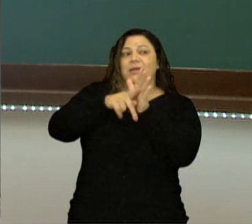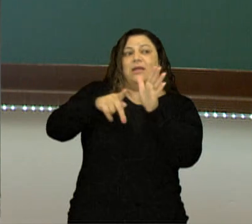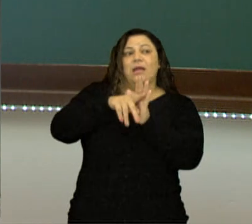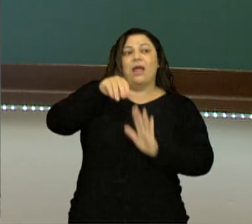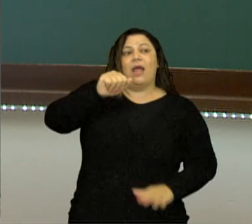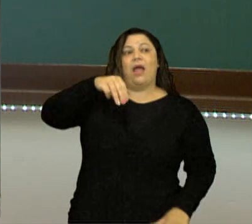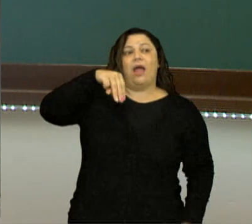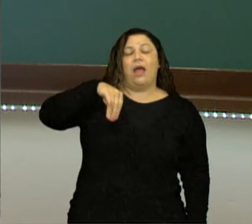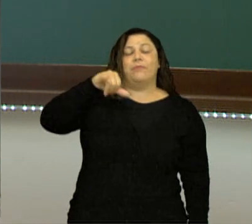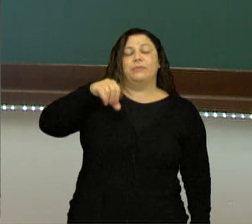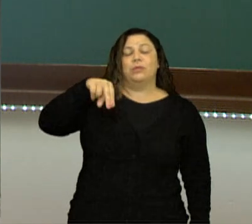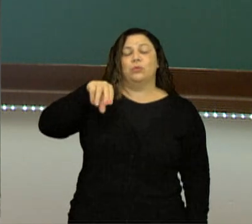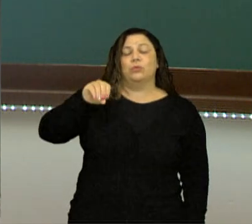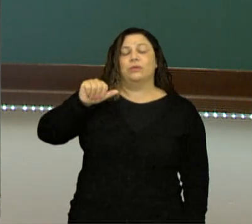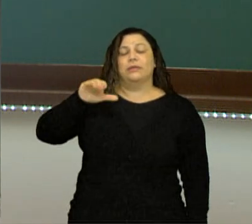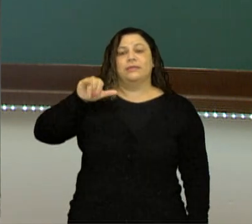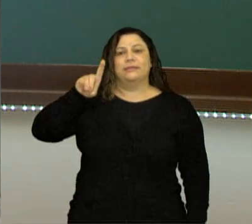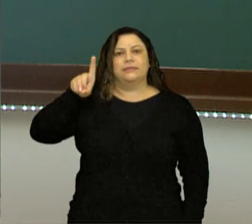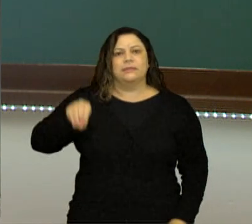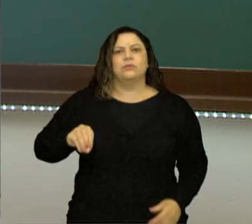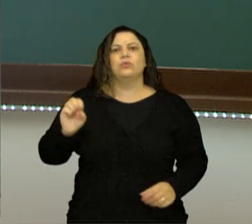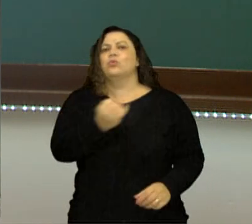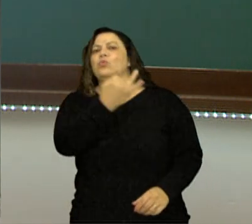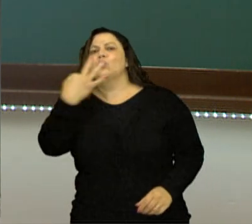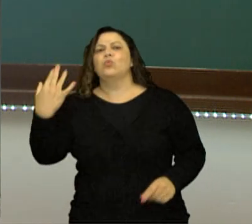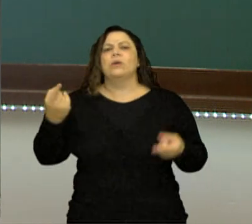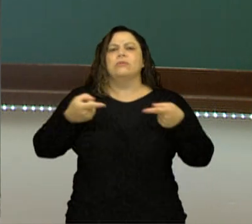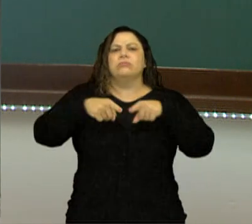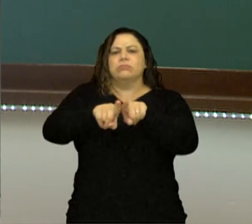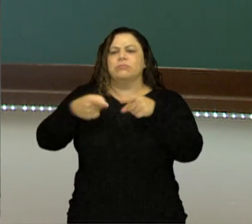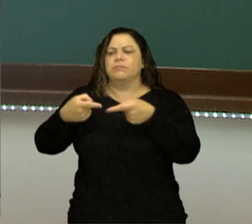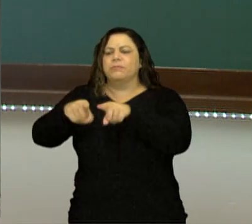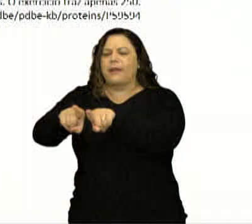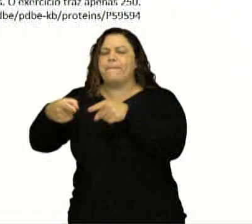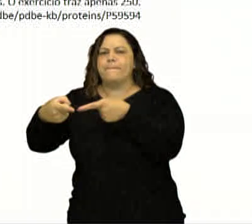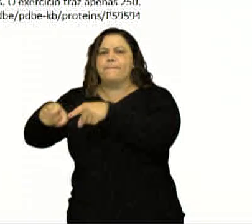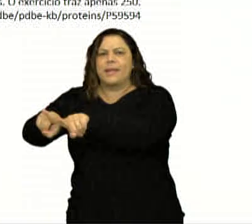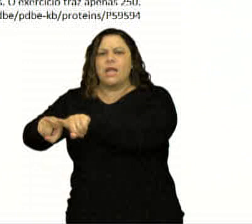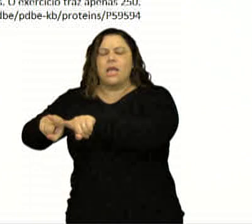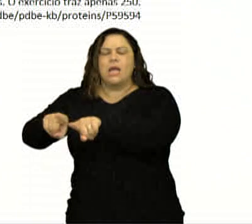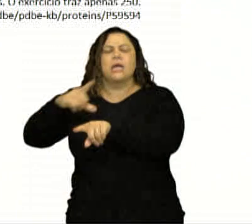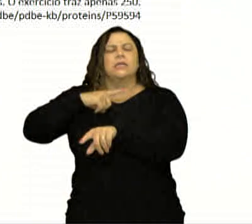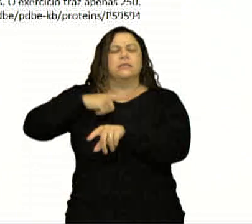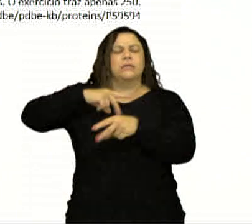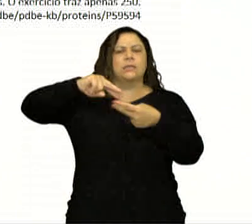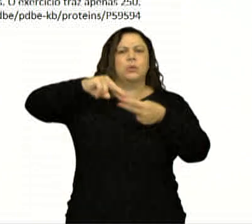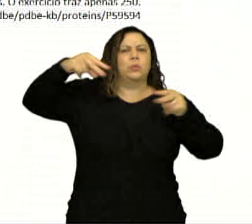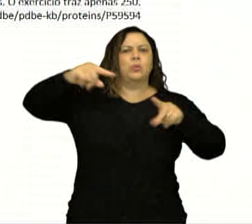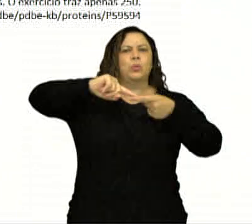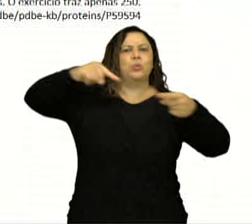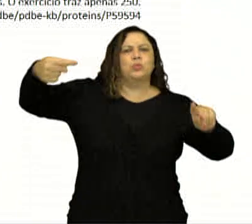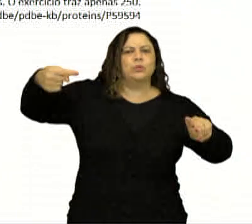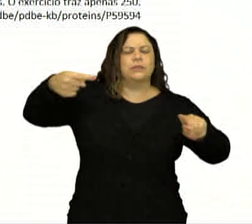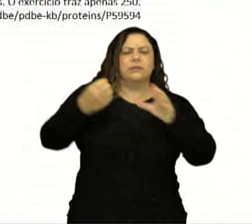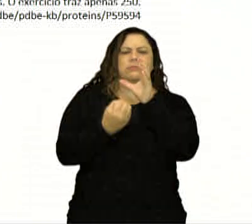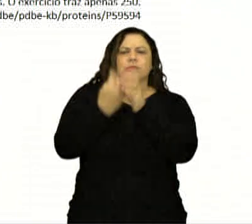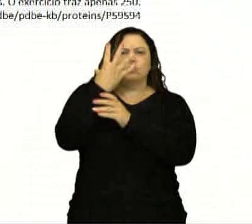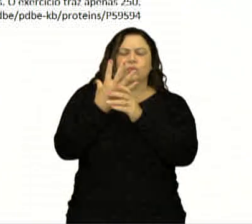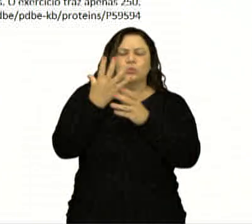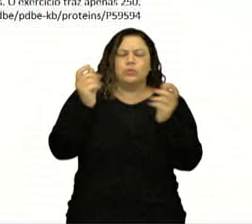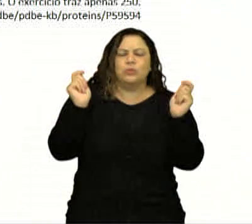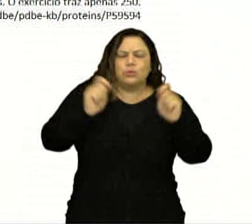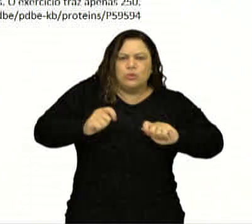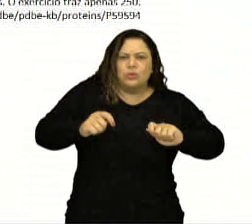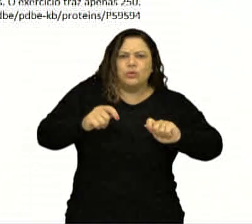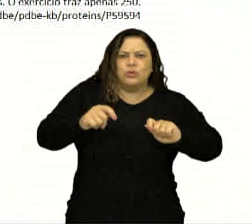quantos pares de bases, né, tamanho, teria o gene que deu origem a essa proteína? Qual a importância desse